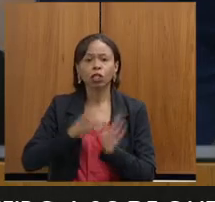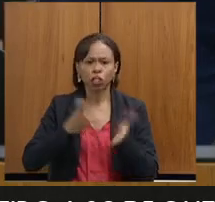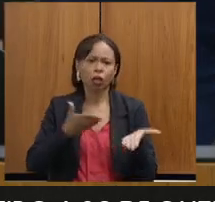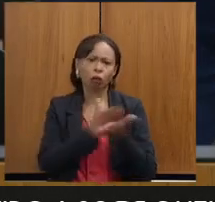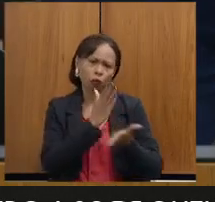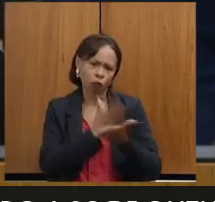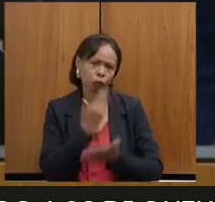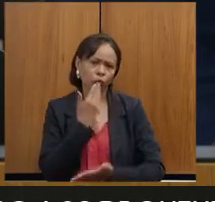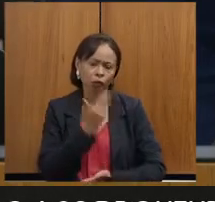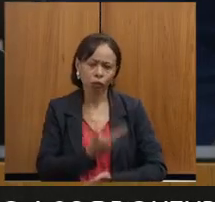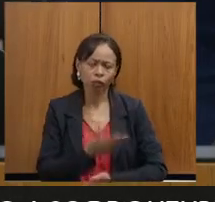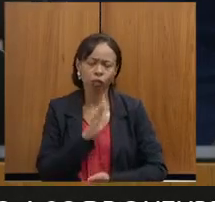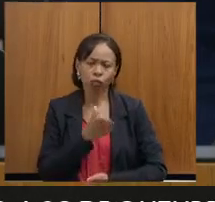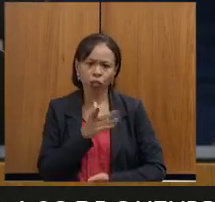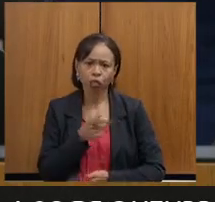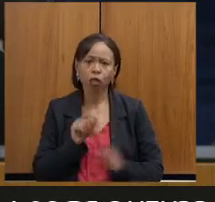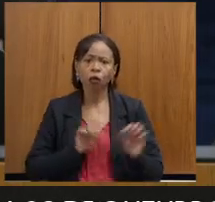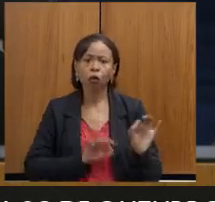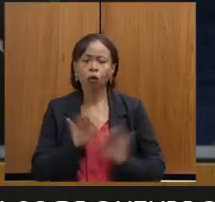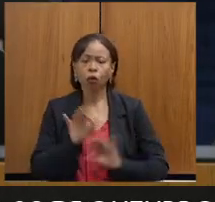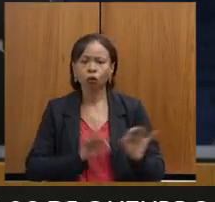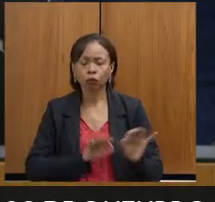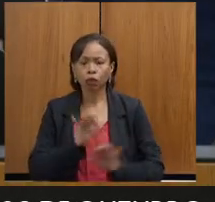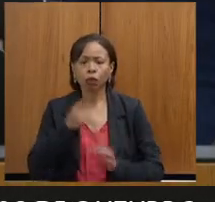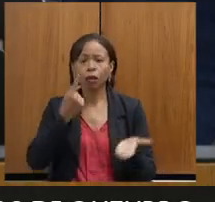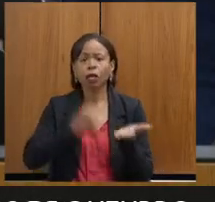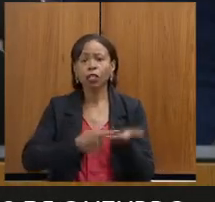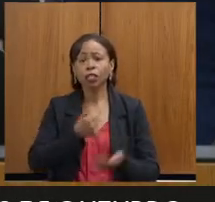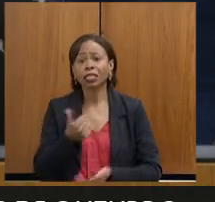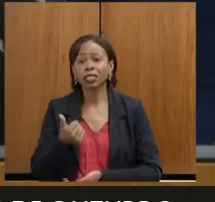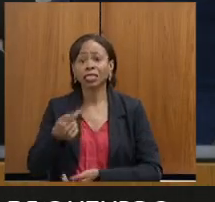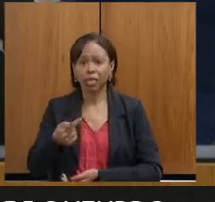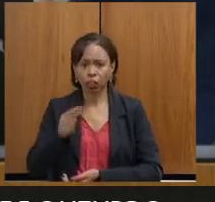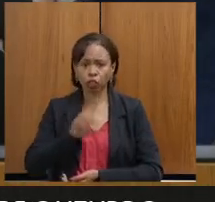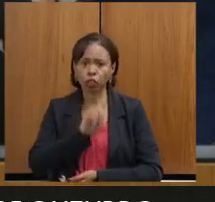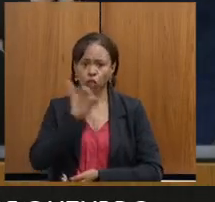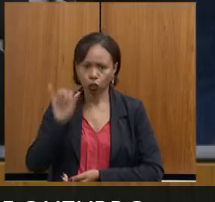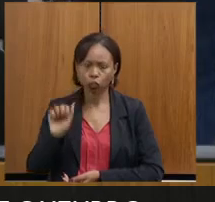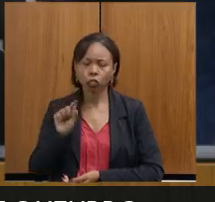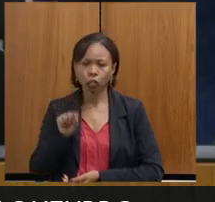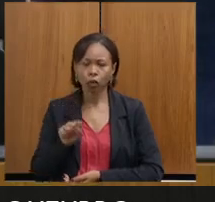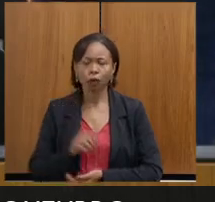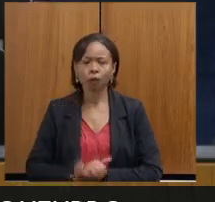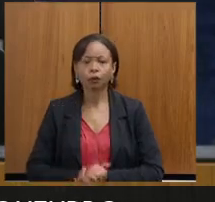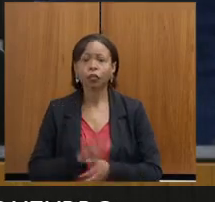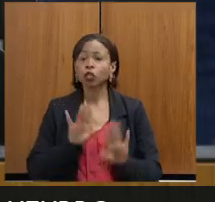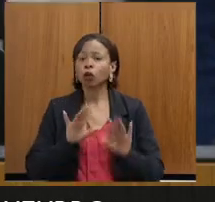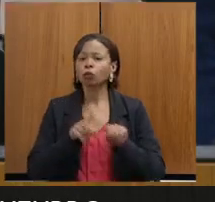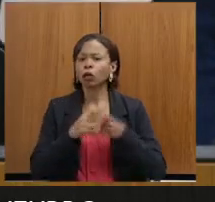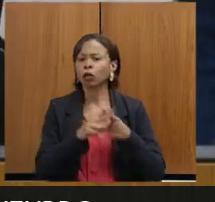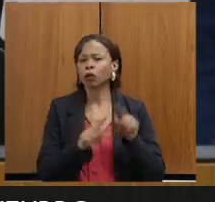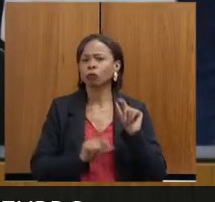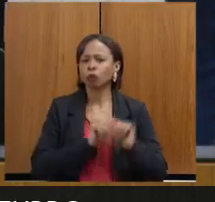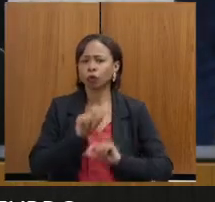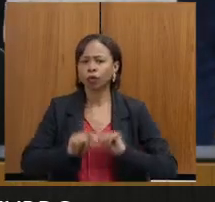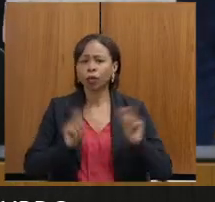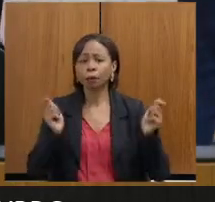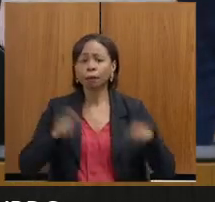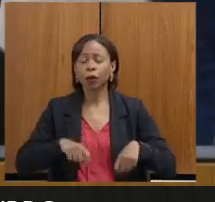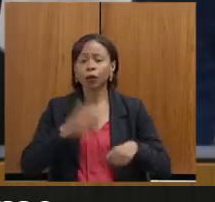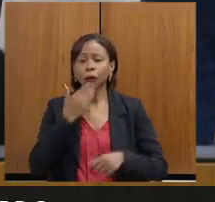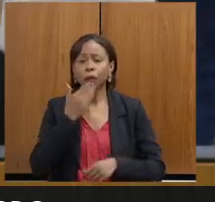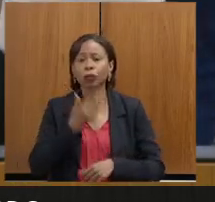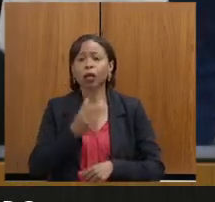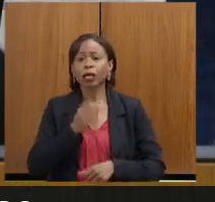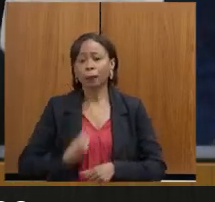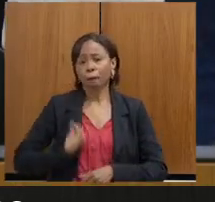está aprovado o requerimento para a realização mais marcada para 17 apenas fazendo um reparo aqui para que tanto requer